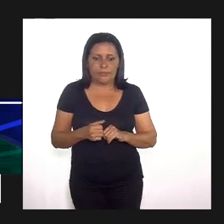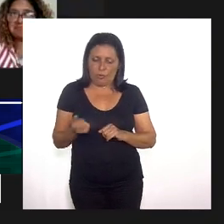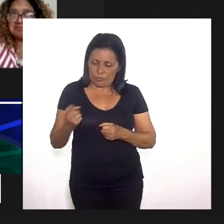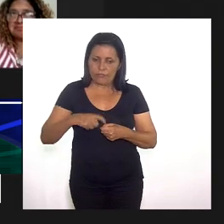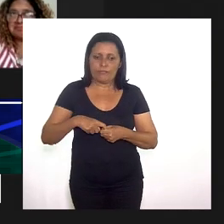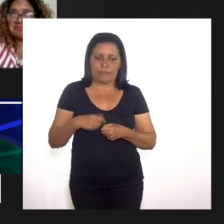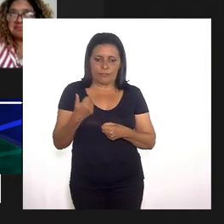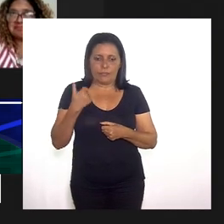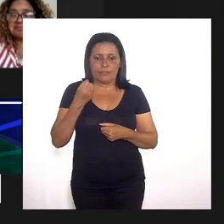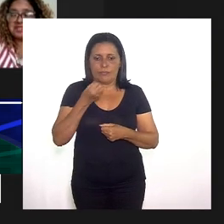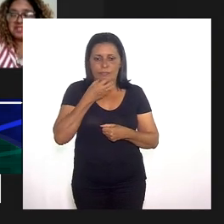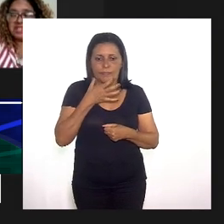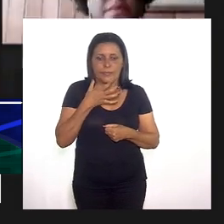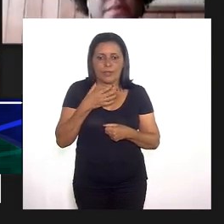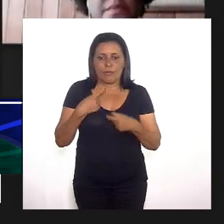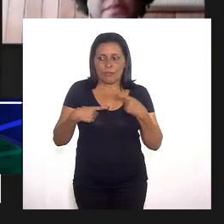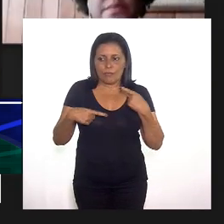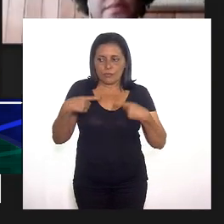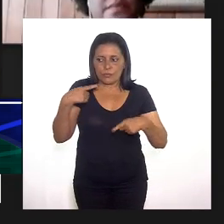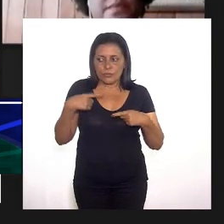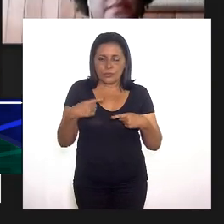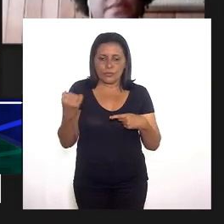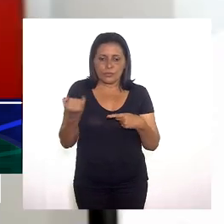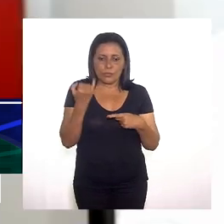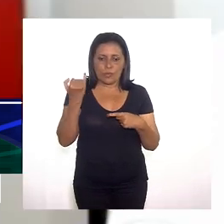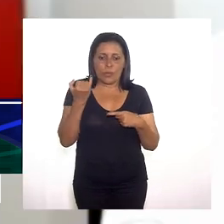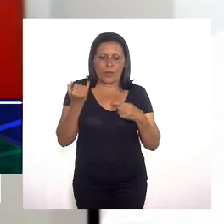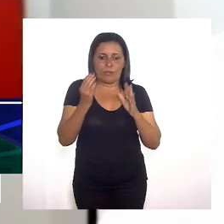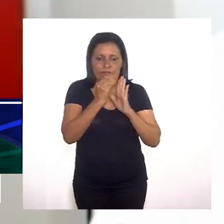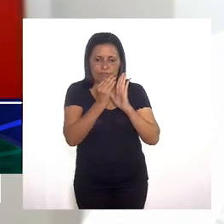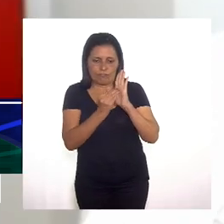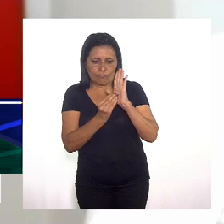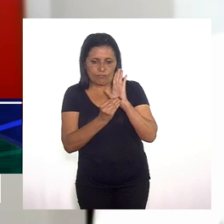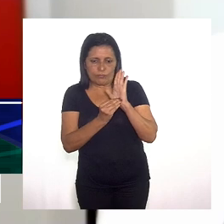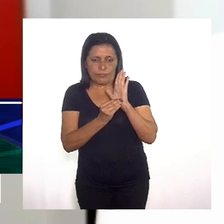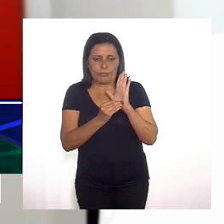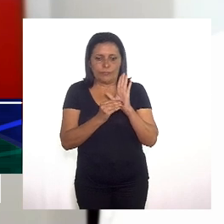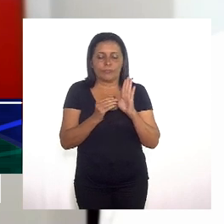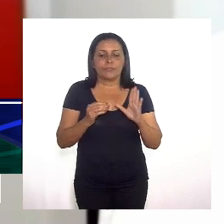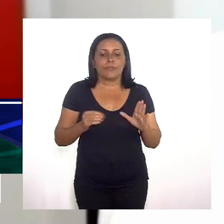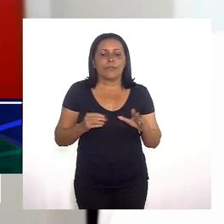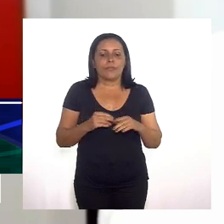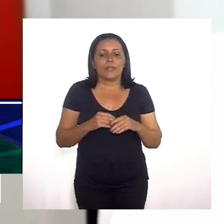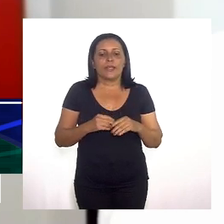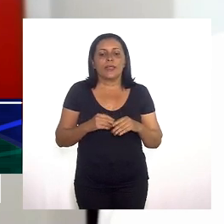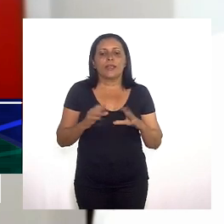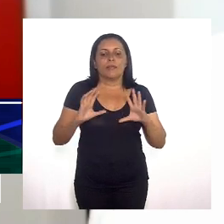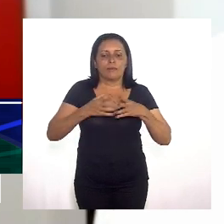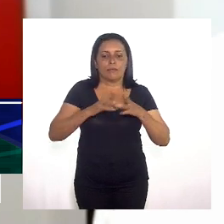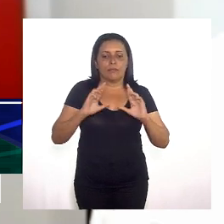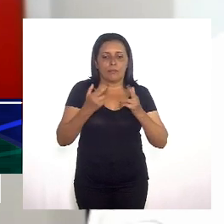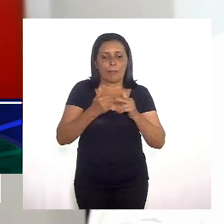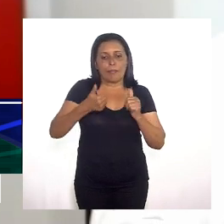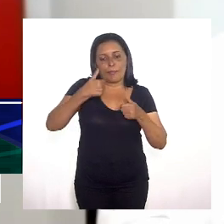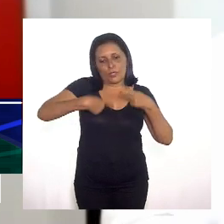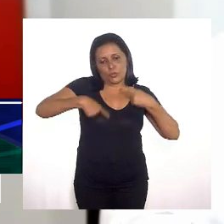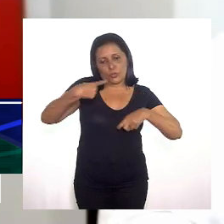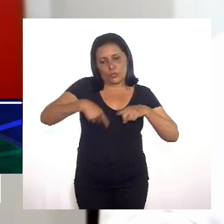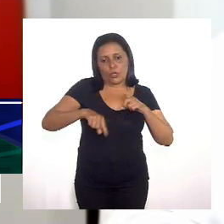Não havendo quem queira discutir, presidente, proposta recebeu 21 emendas e retorna às comissões. Em tramitação ordinária, em primeira discussão, projeto de